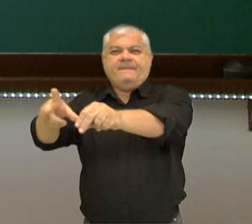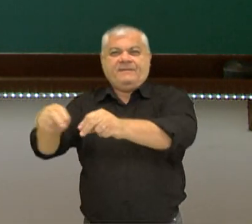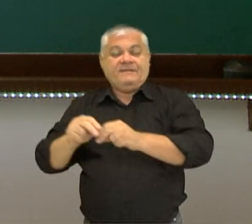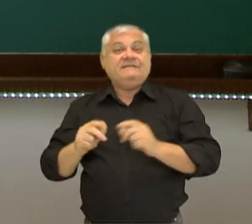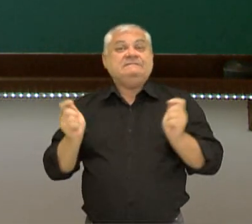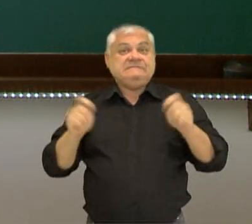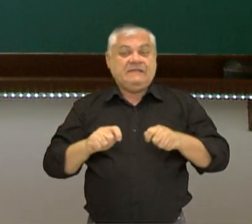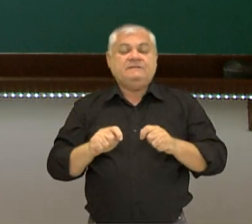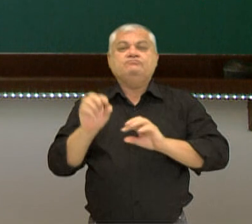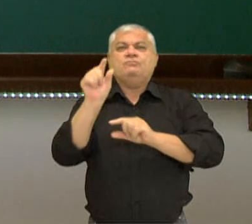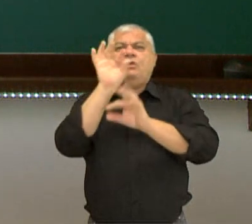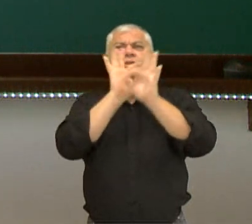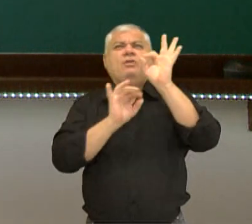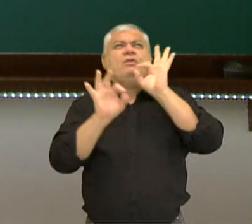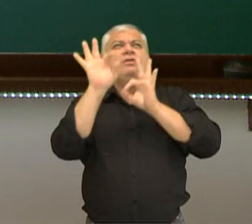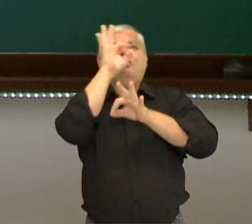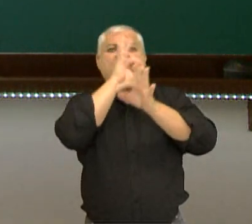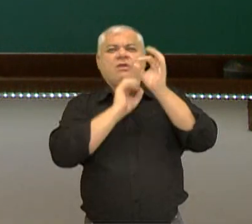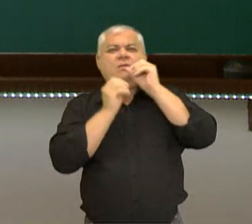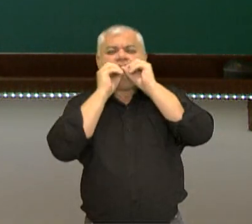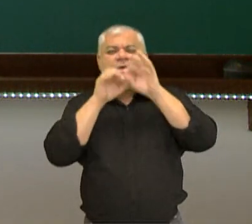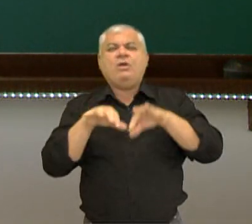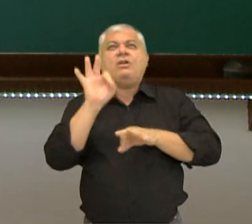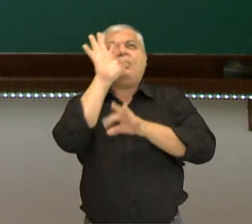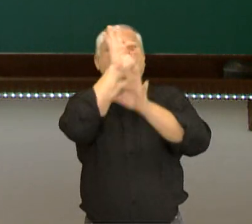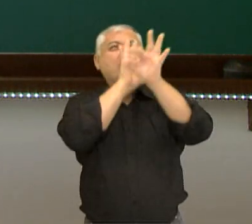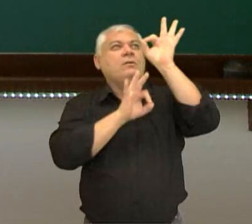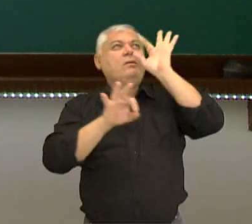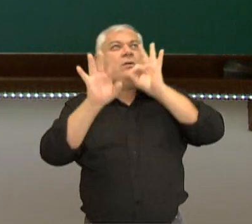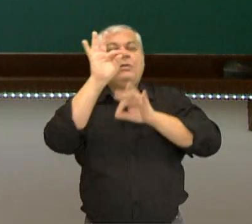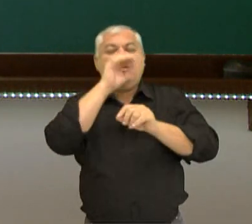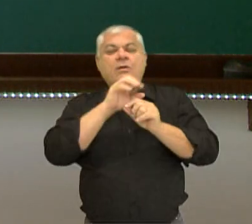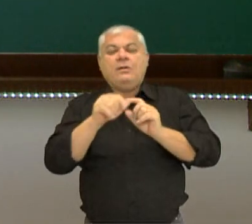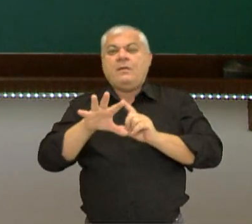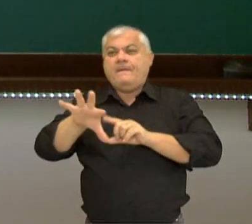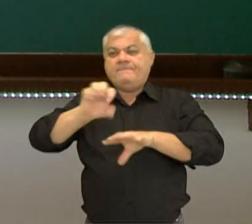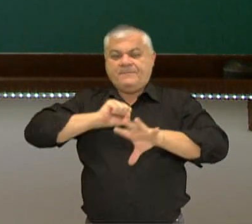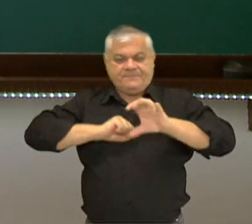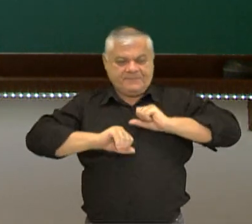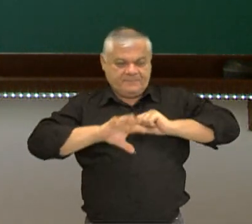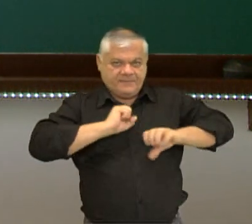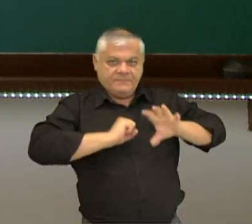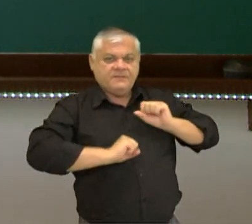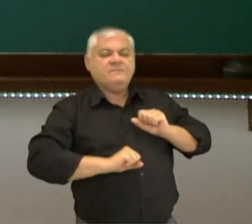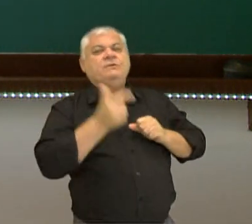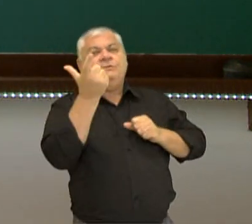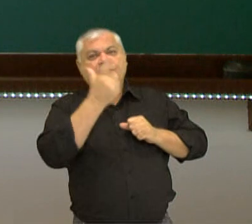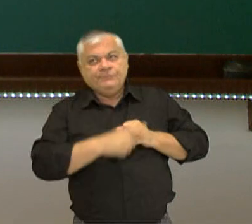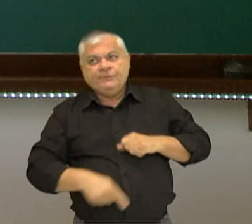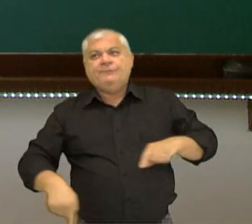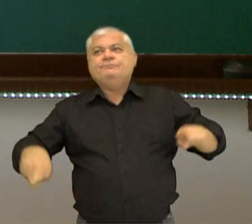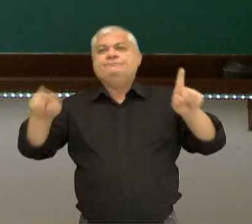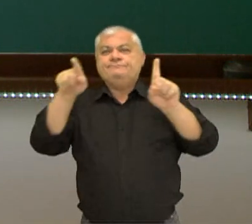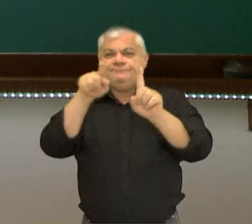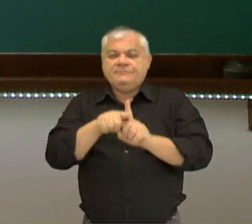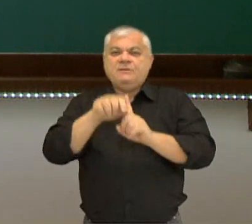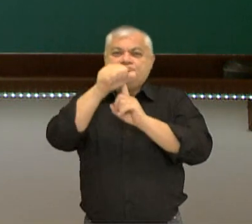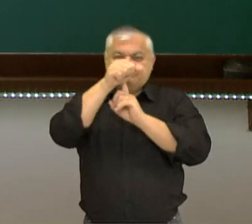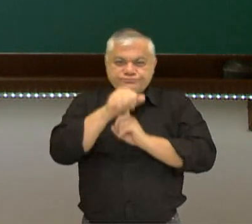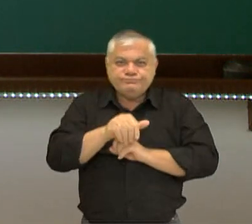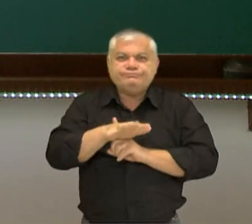fiquem em suspensão no ar e outras pessoas serão infectadas e novamente essas pessoas